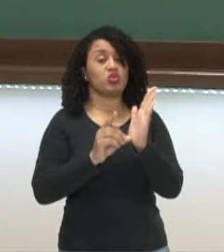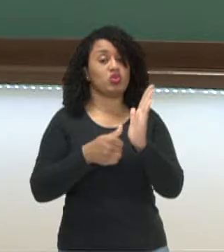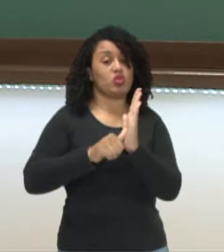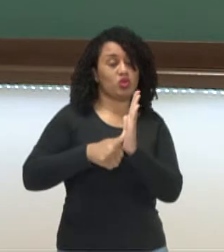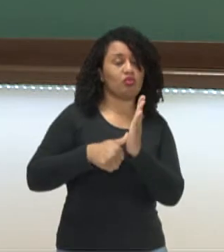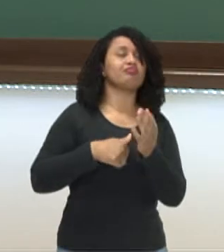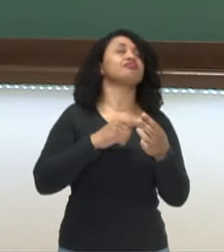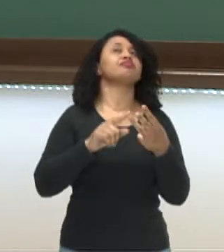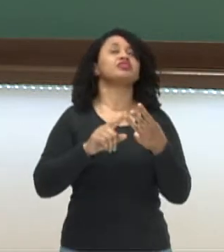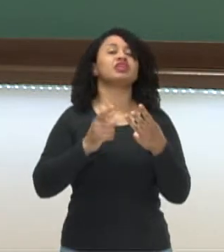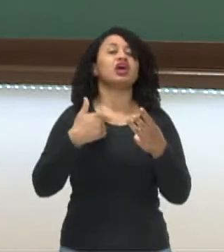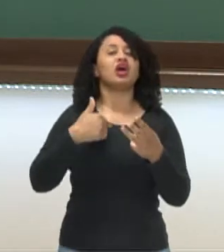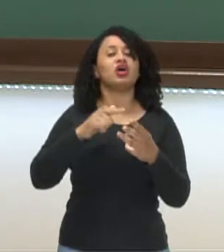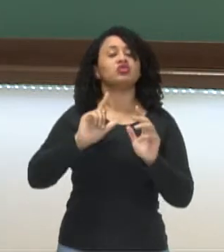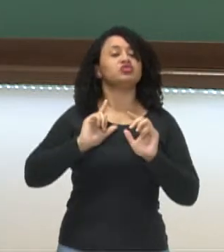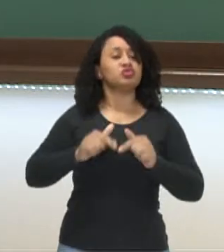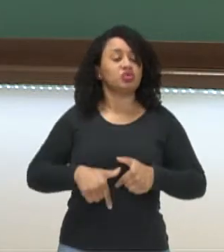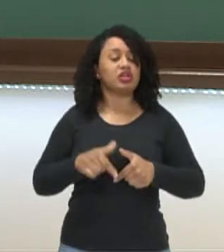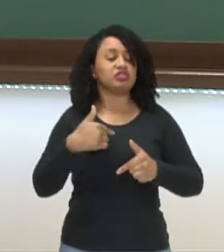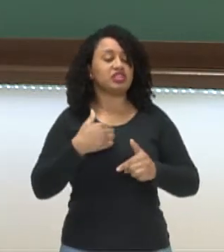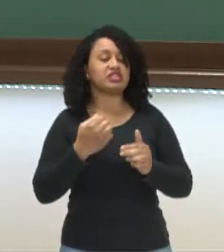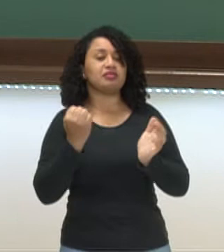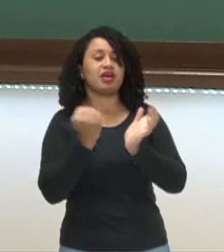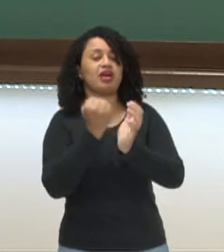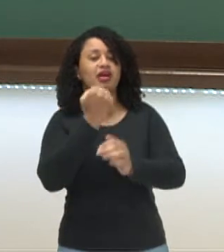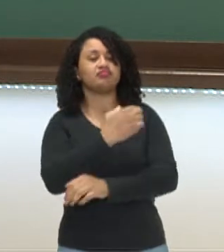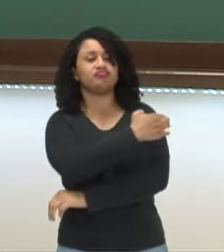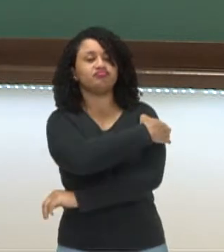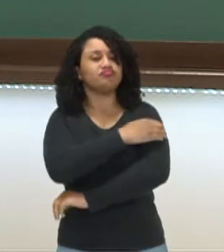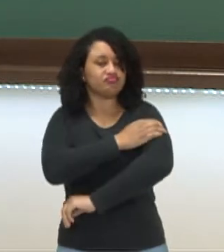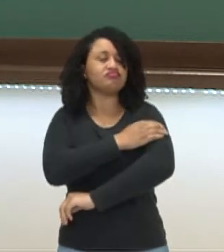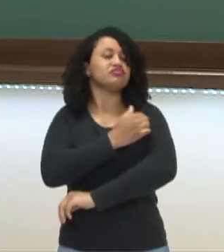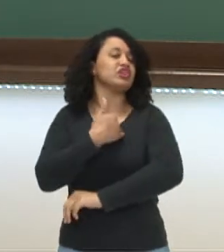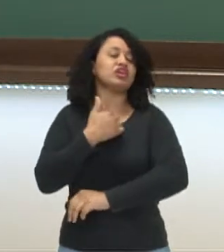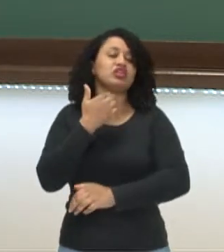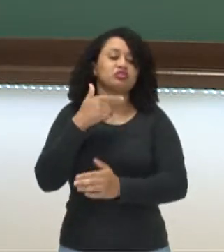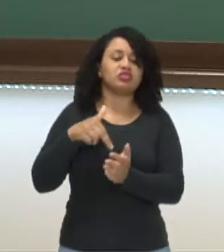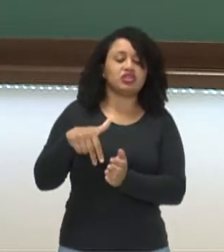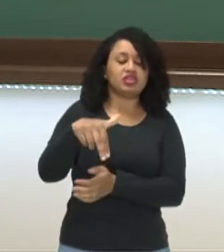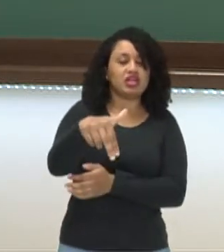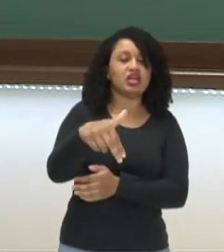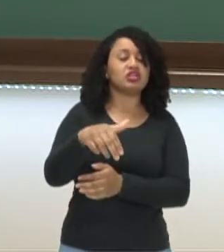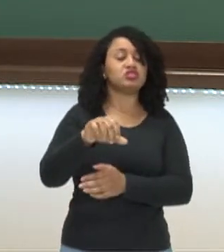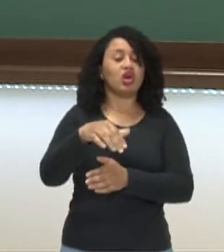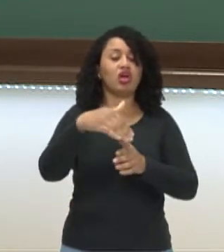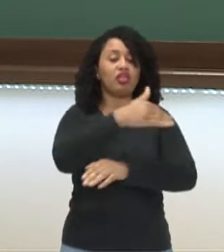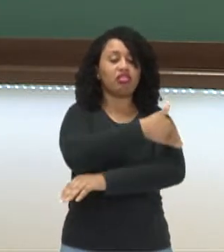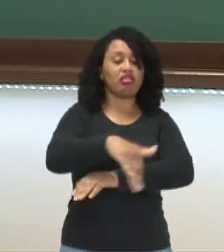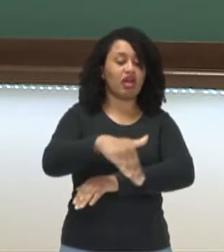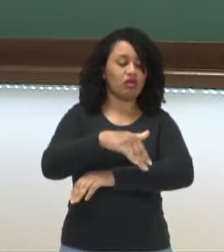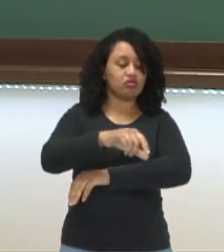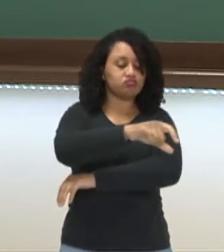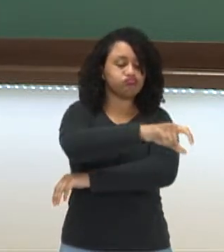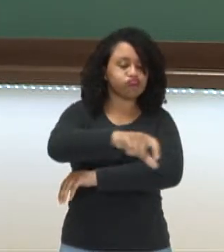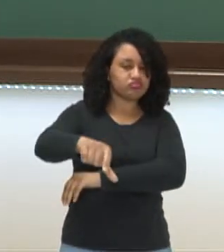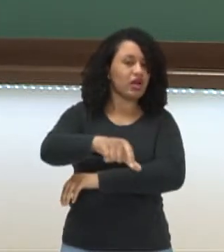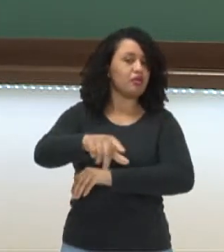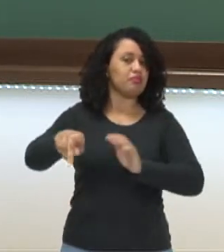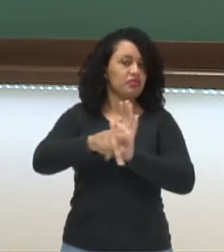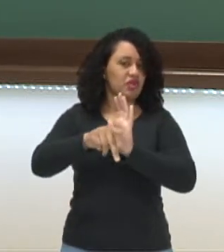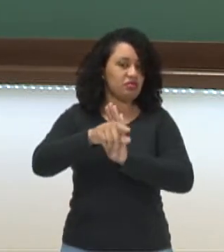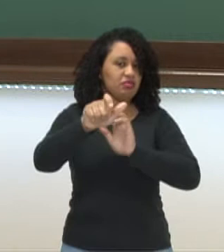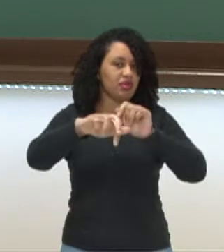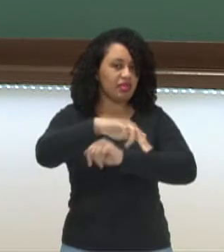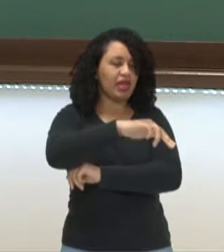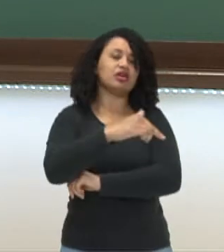que os judeus tivessem que ser identificados com uma braçadeira, que eles não poderiam andar na calçada, eles teriam que andar na rua exclusivamente. E aí